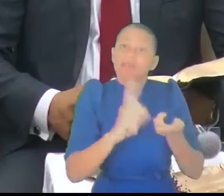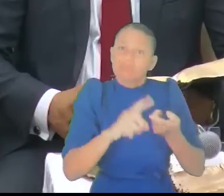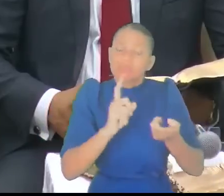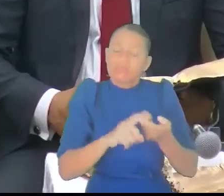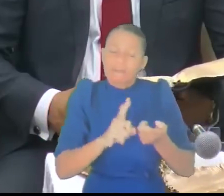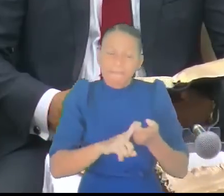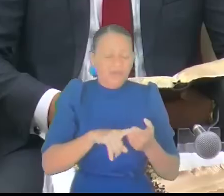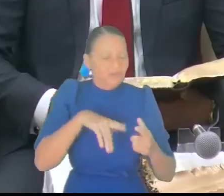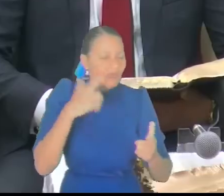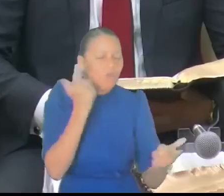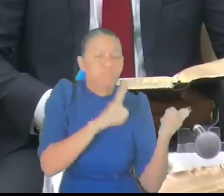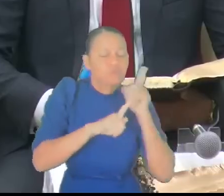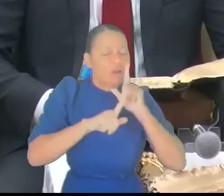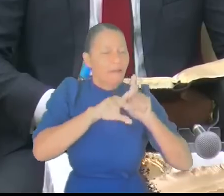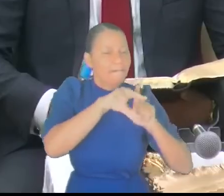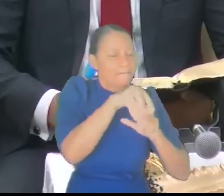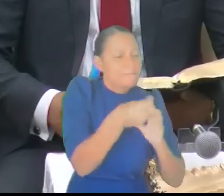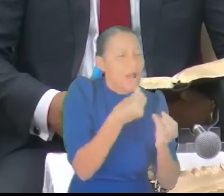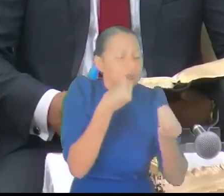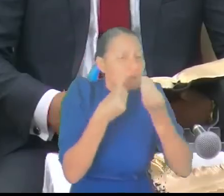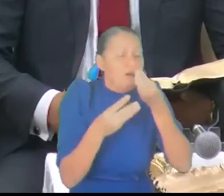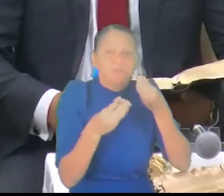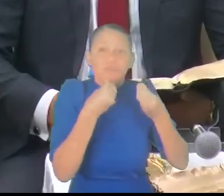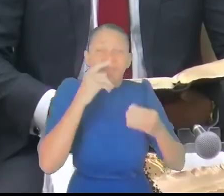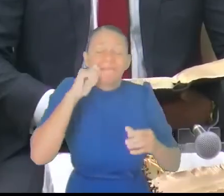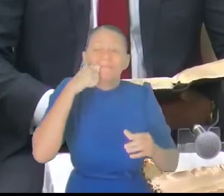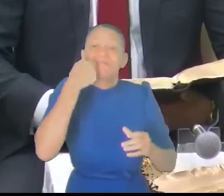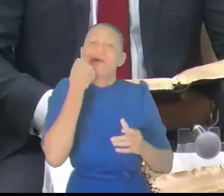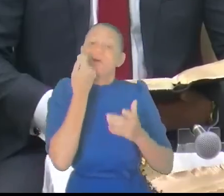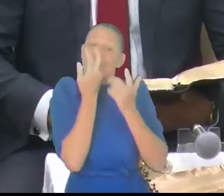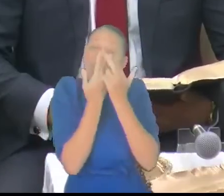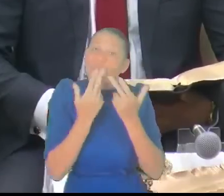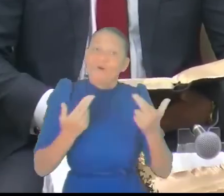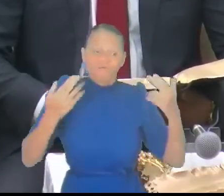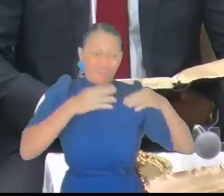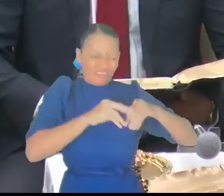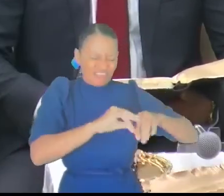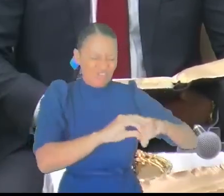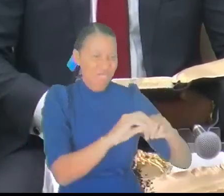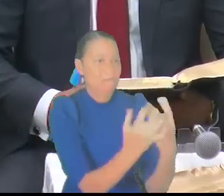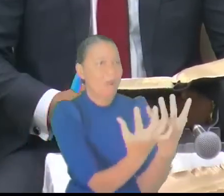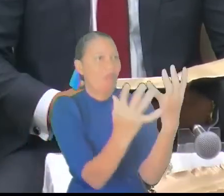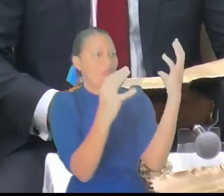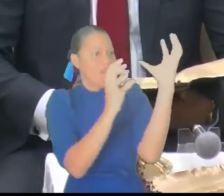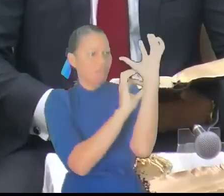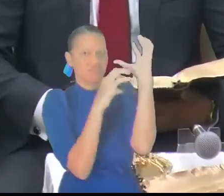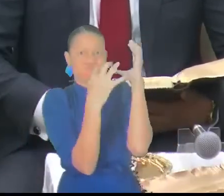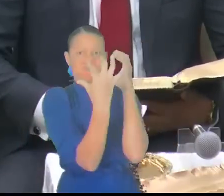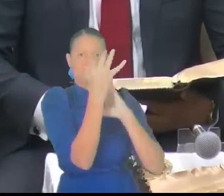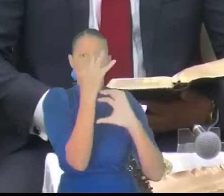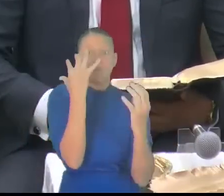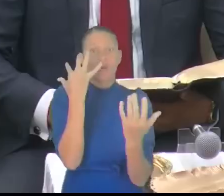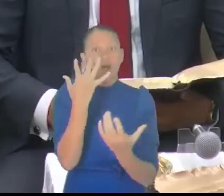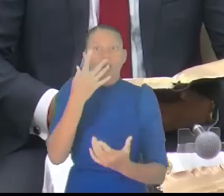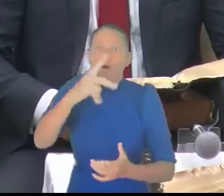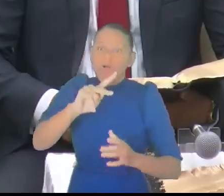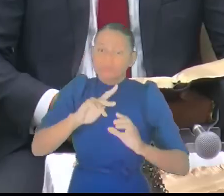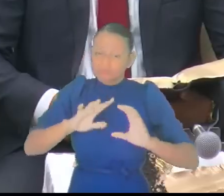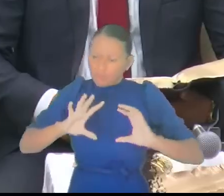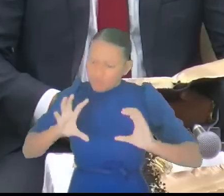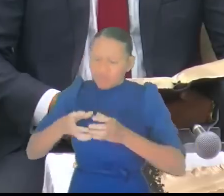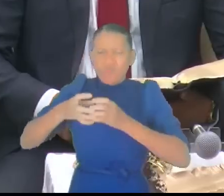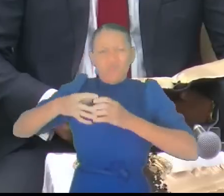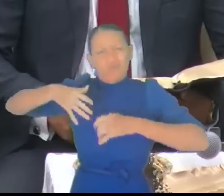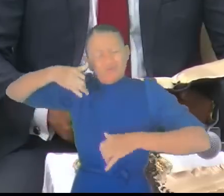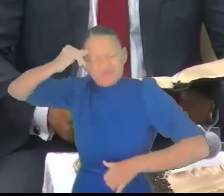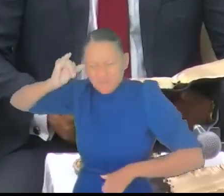terra, e esta será fértil e cheia, e o teu gado pastará